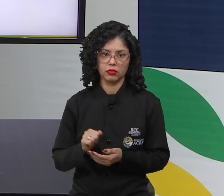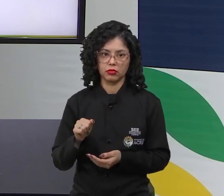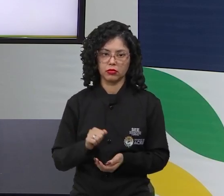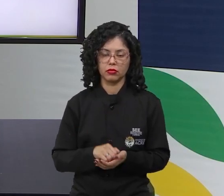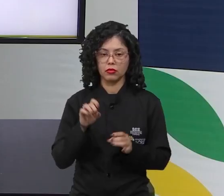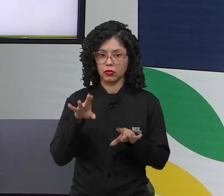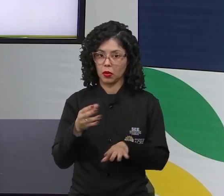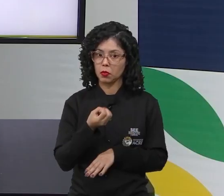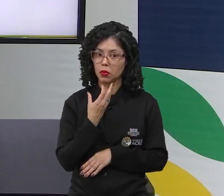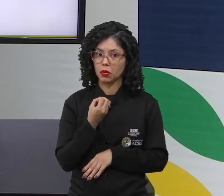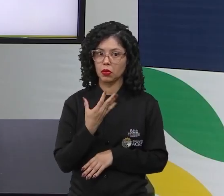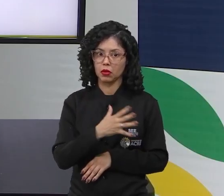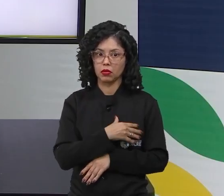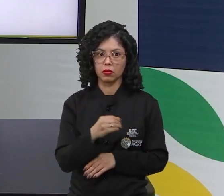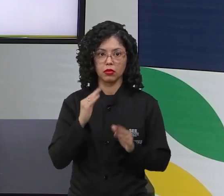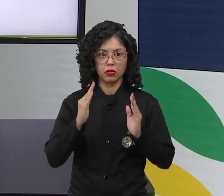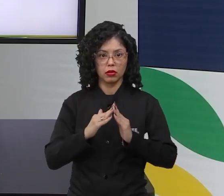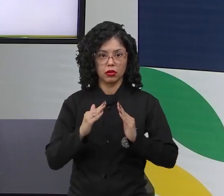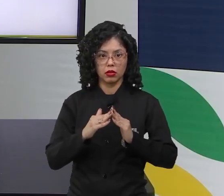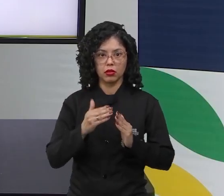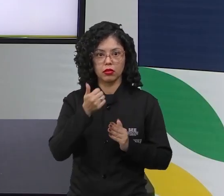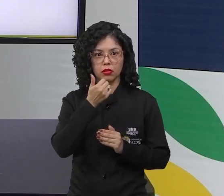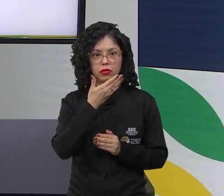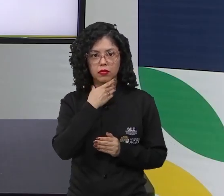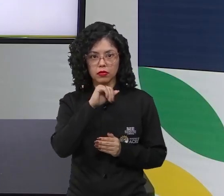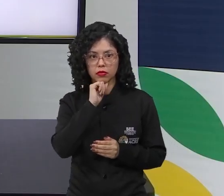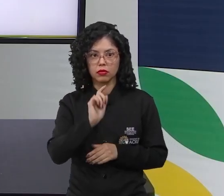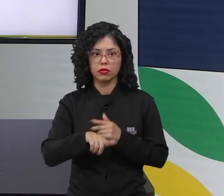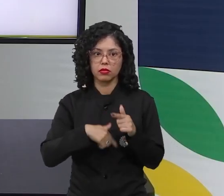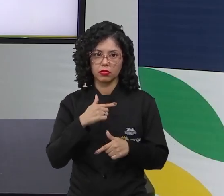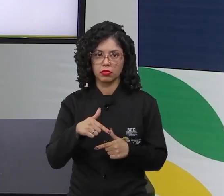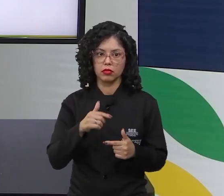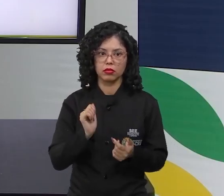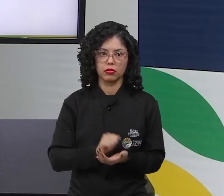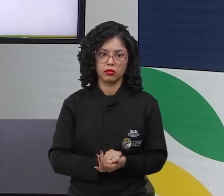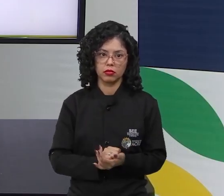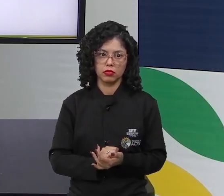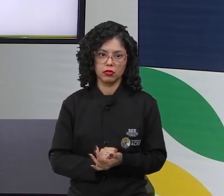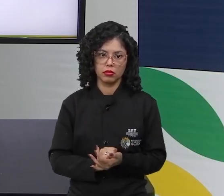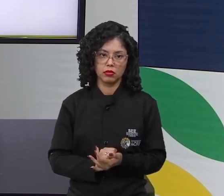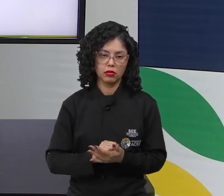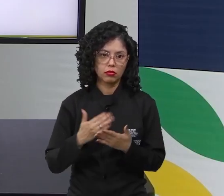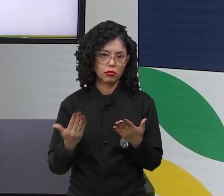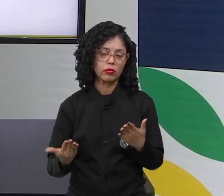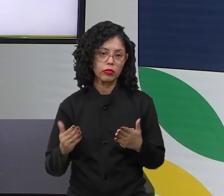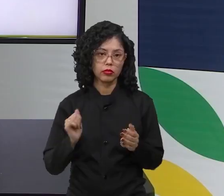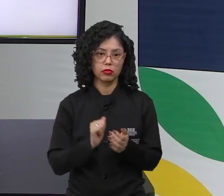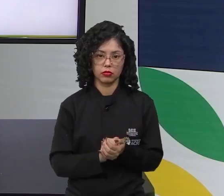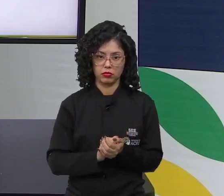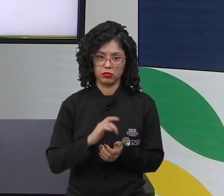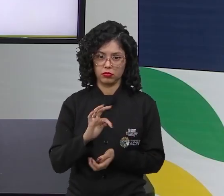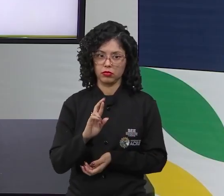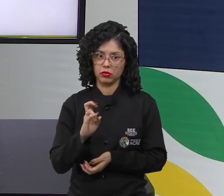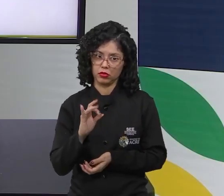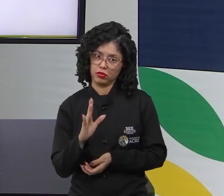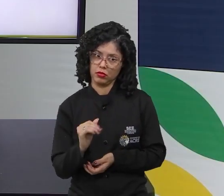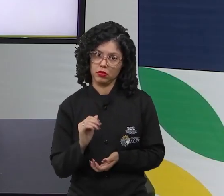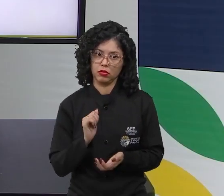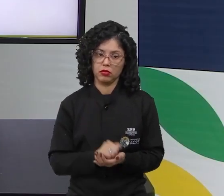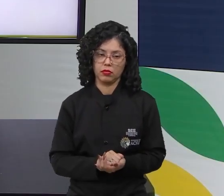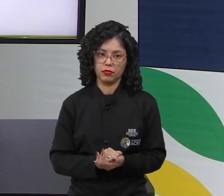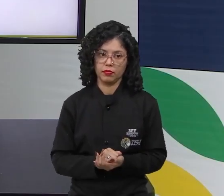é útil com os filhos em casa. E o pai está onde? Está trabalhando. Então, esses estereótipos, eles são